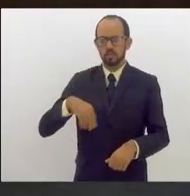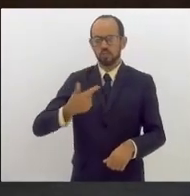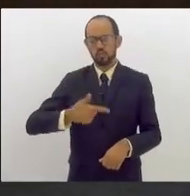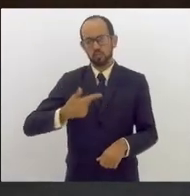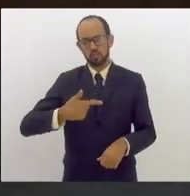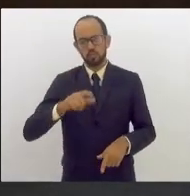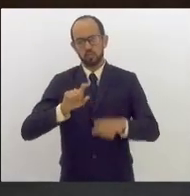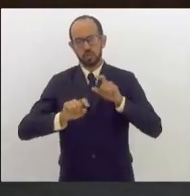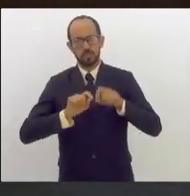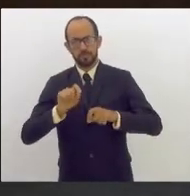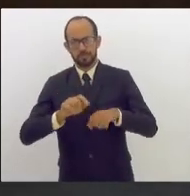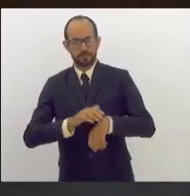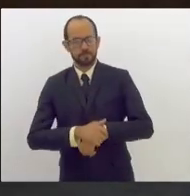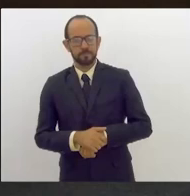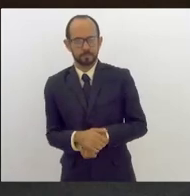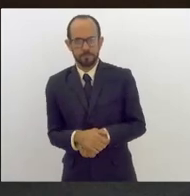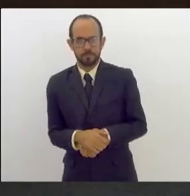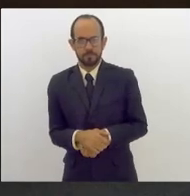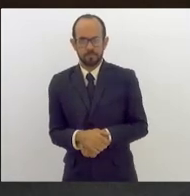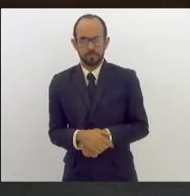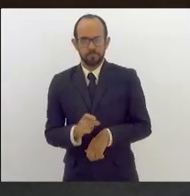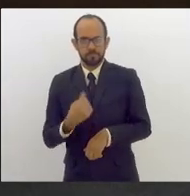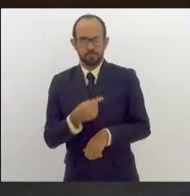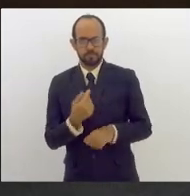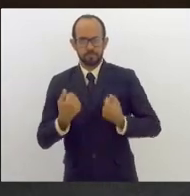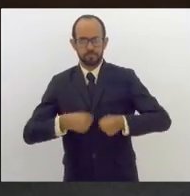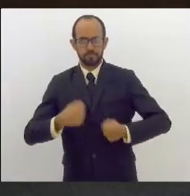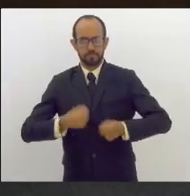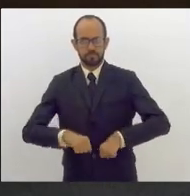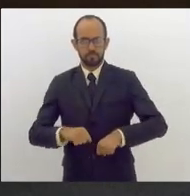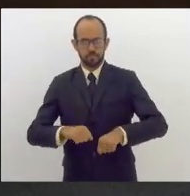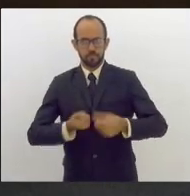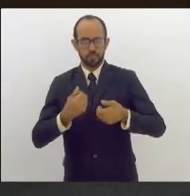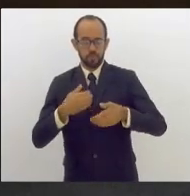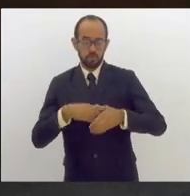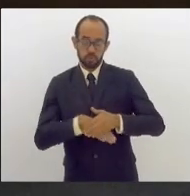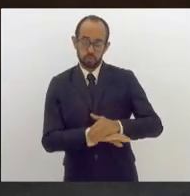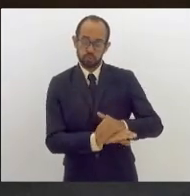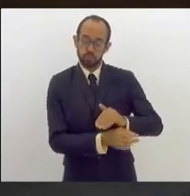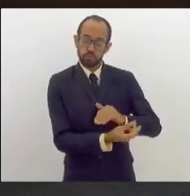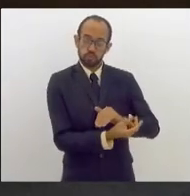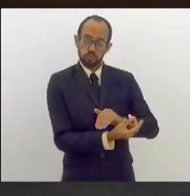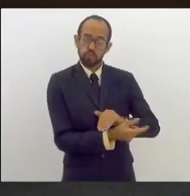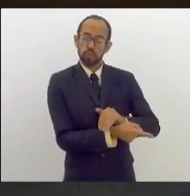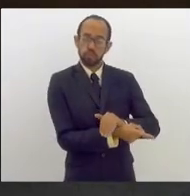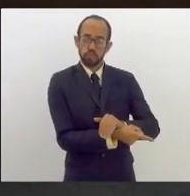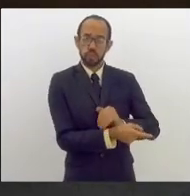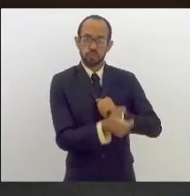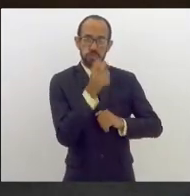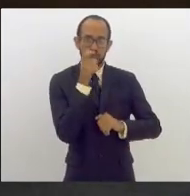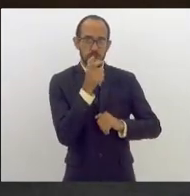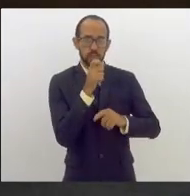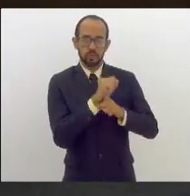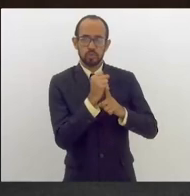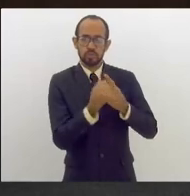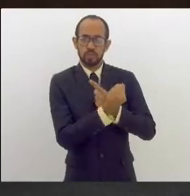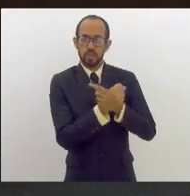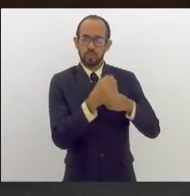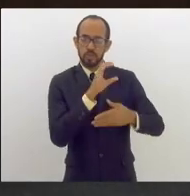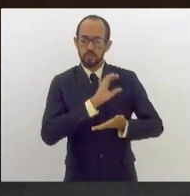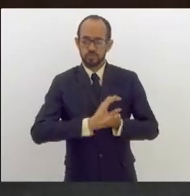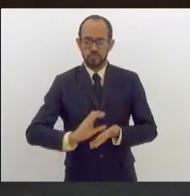é que é a gente precisa que o fundo Estadual de habitação de interesse social seja investido plenamente